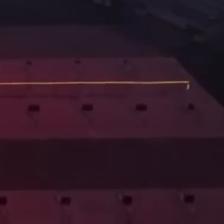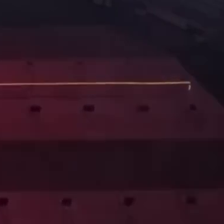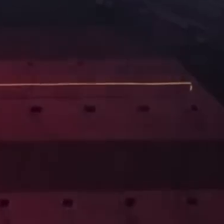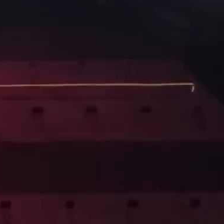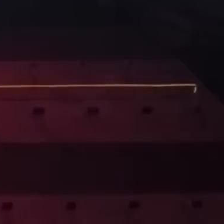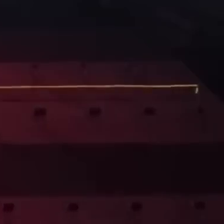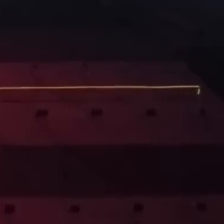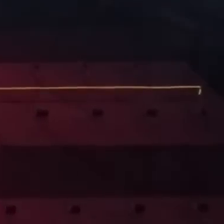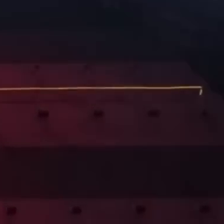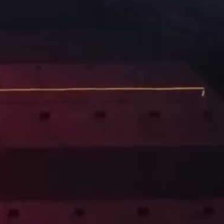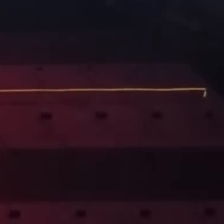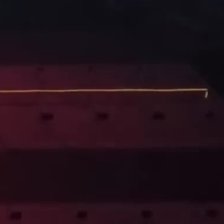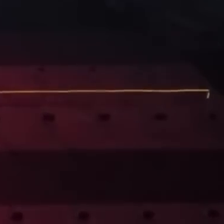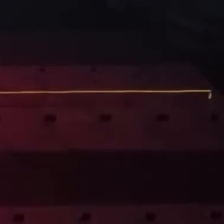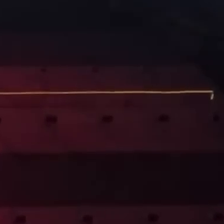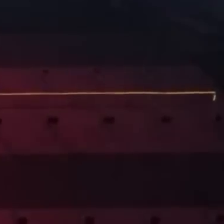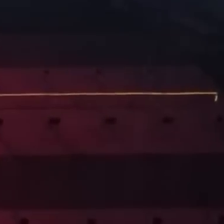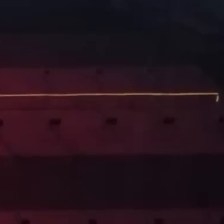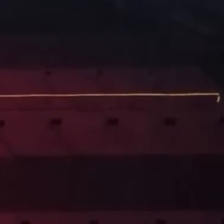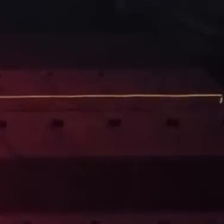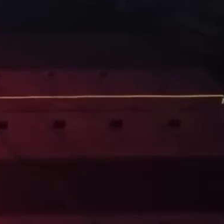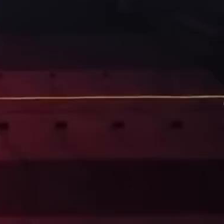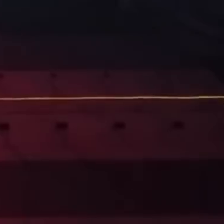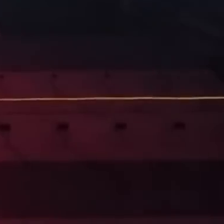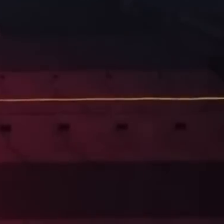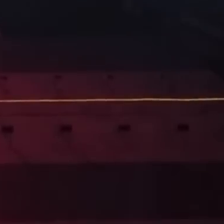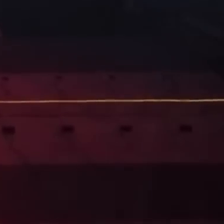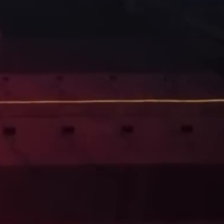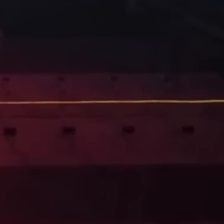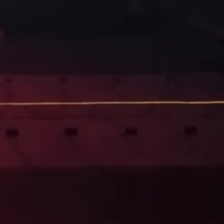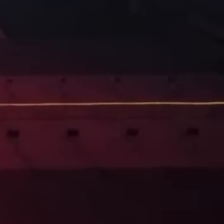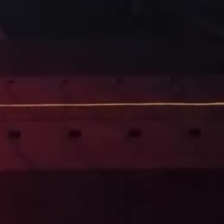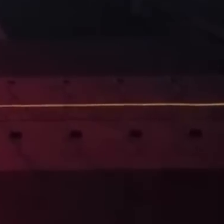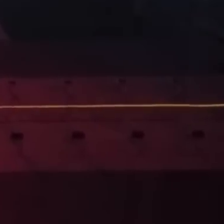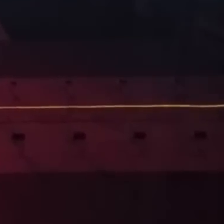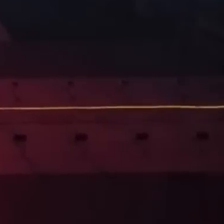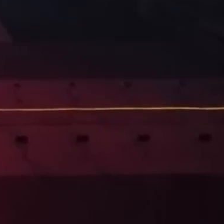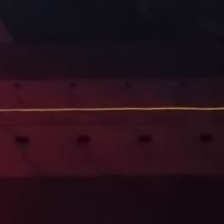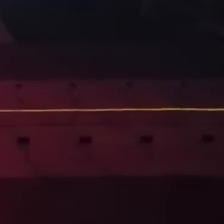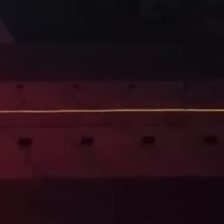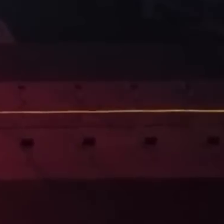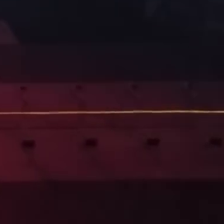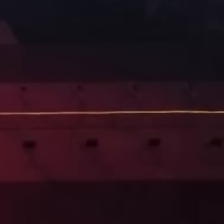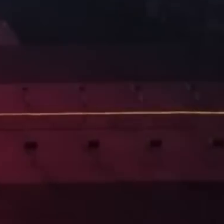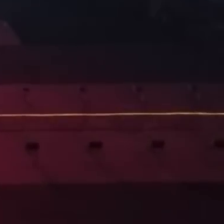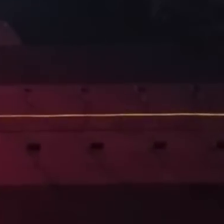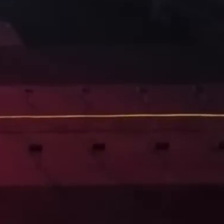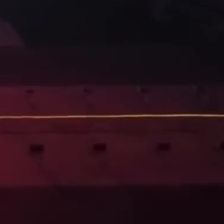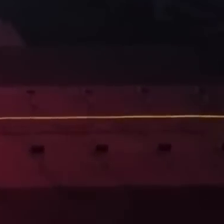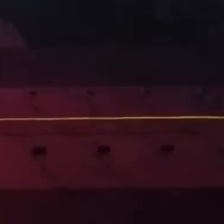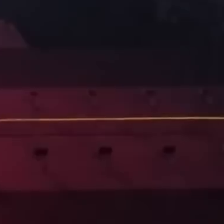Eu já chorei. Tá ao vivo?